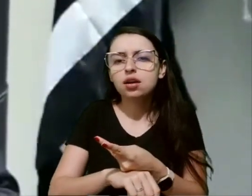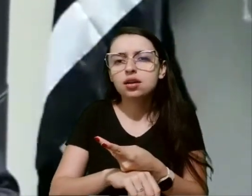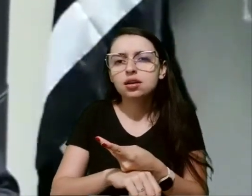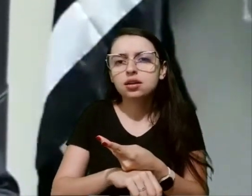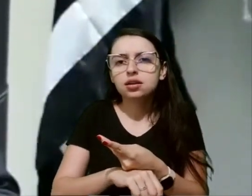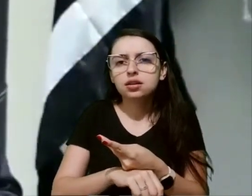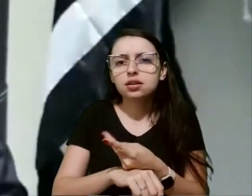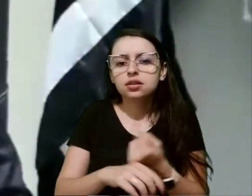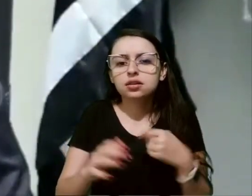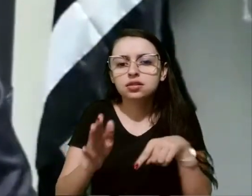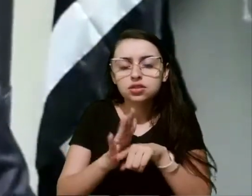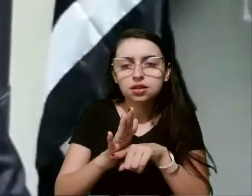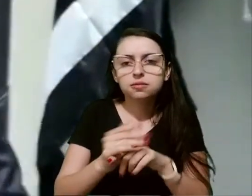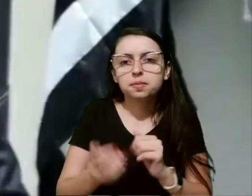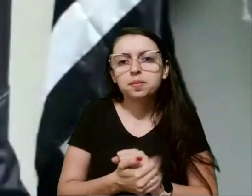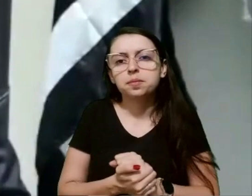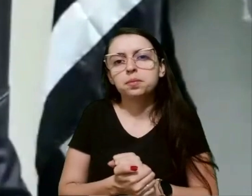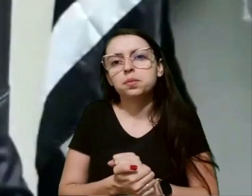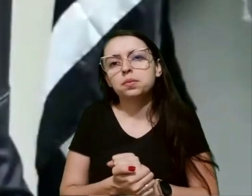perseguindo.